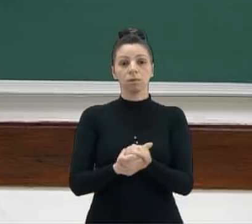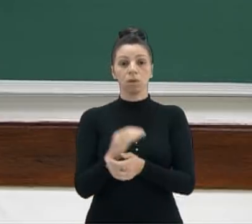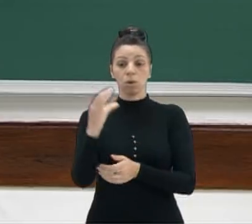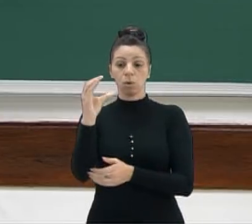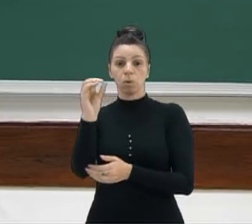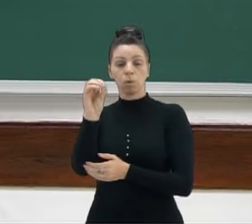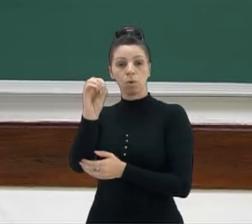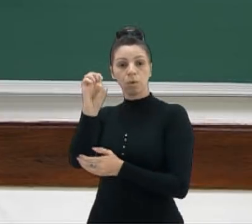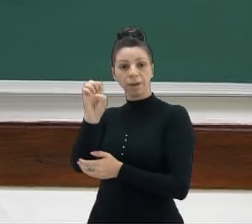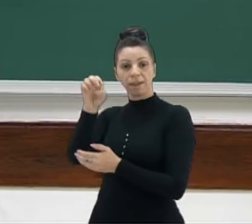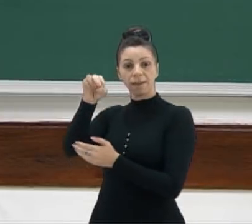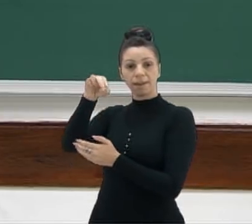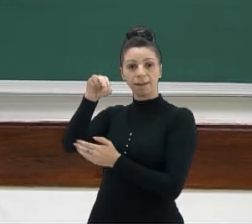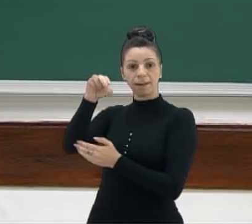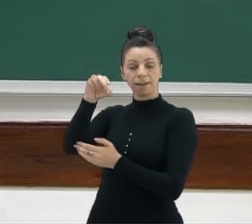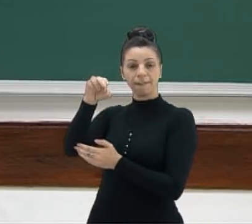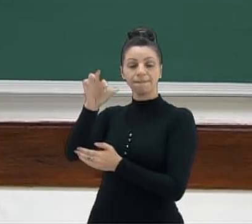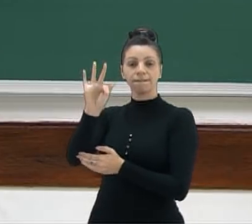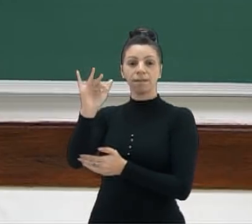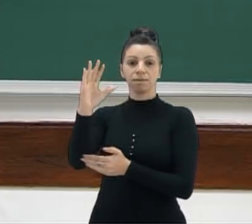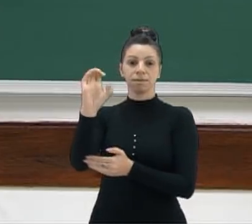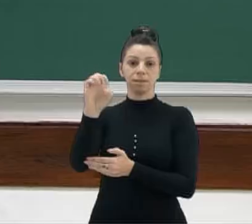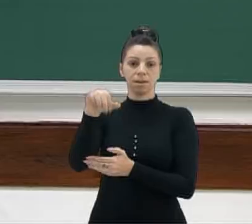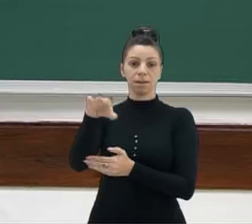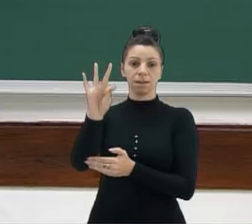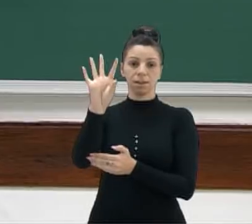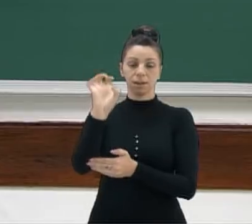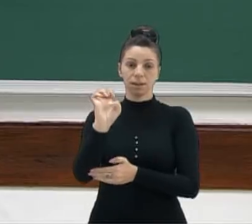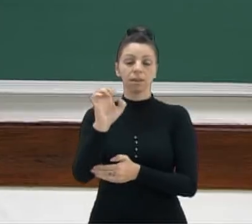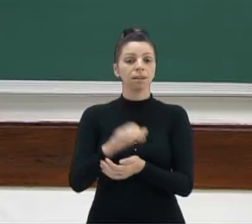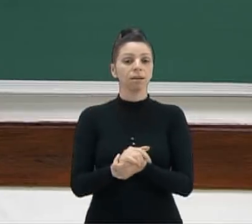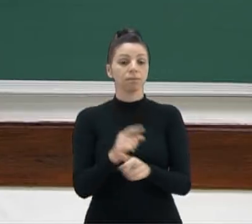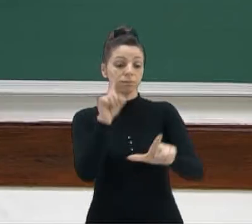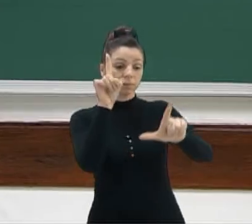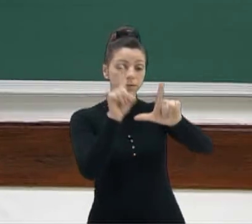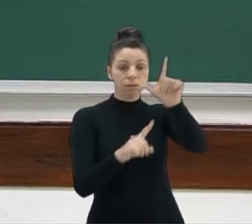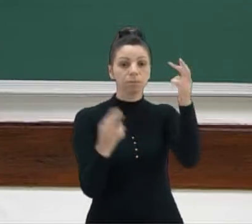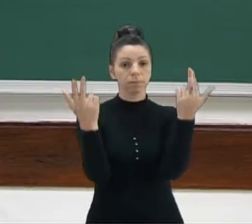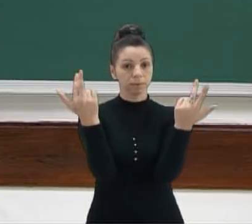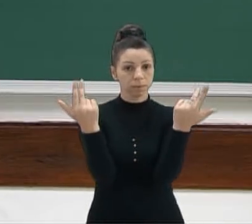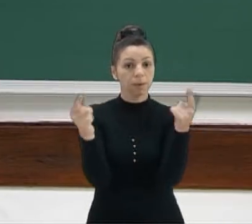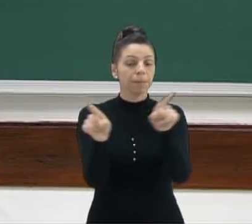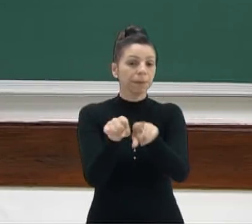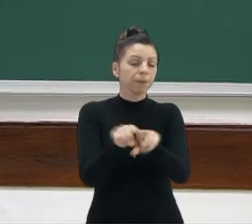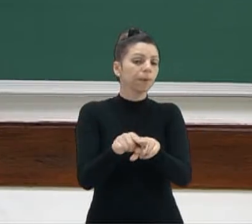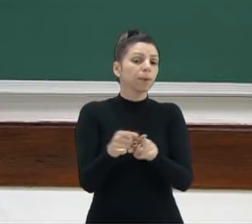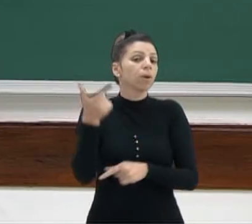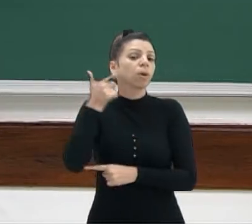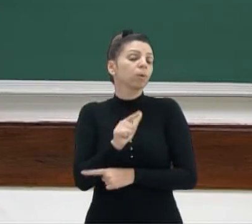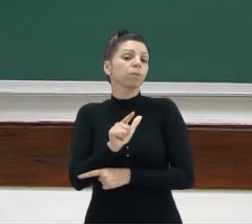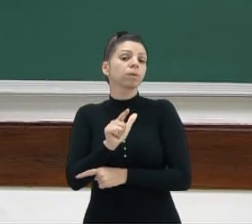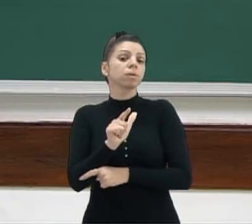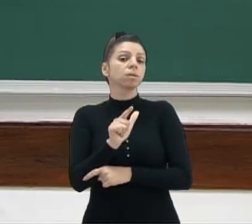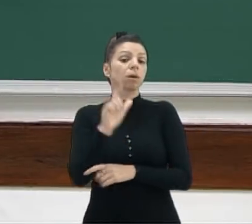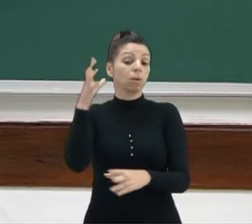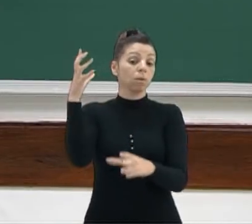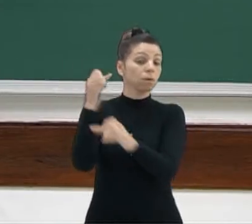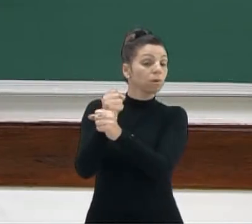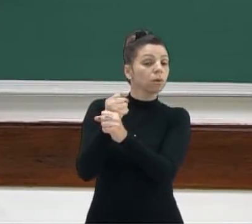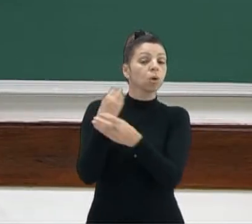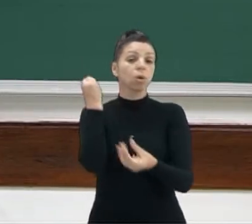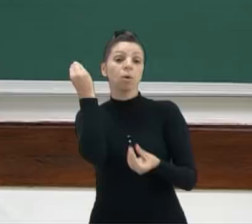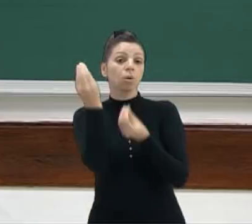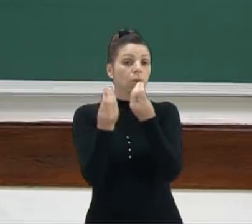e quais são as partes literais, quais são as partes literais semelhantes, eu consigo fazer a adição. De que